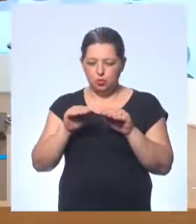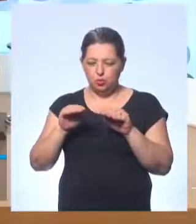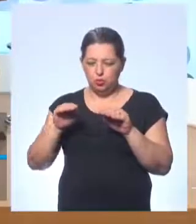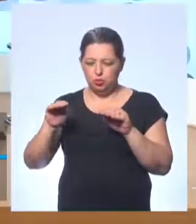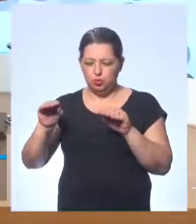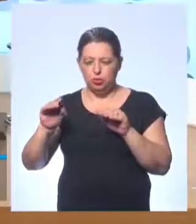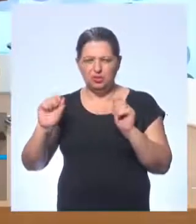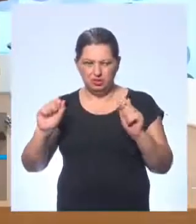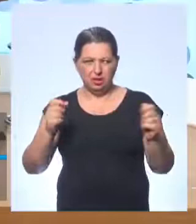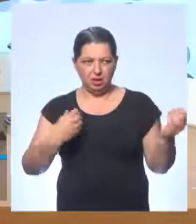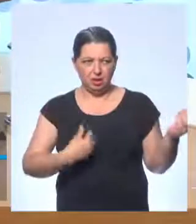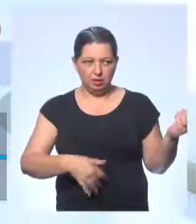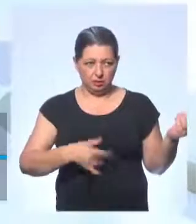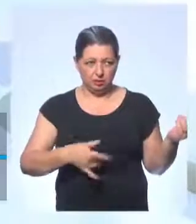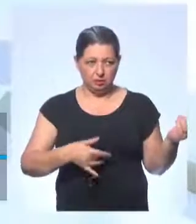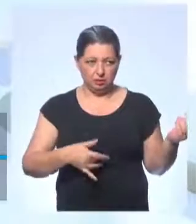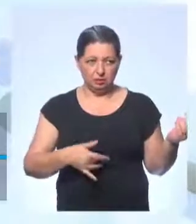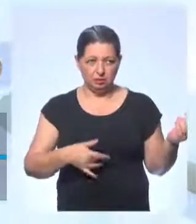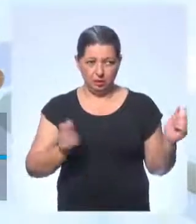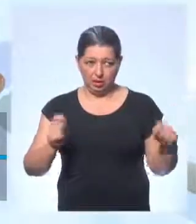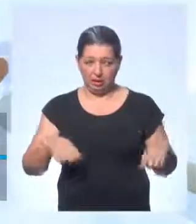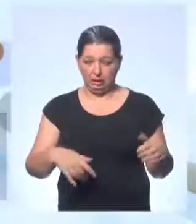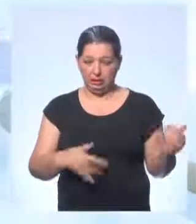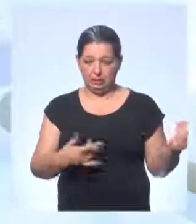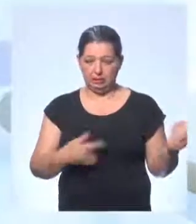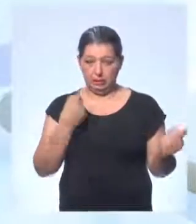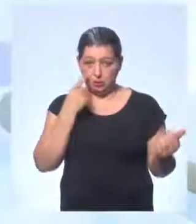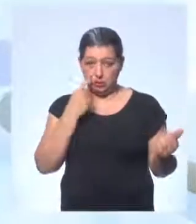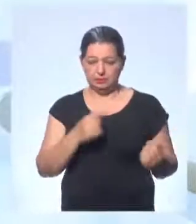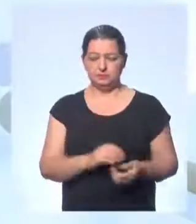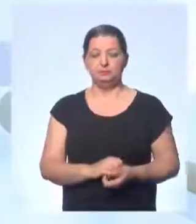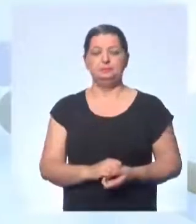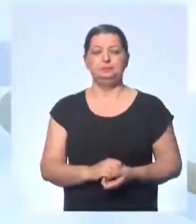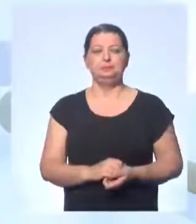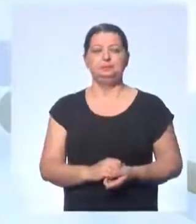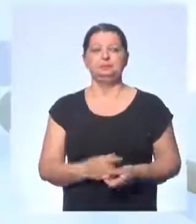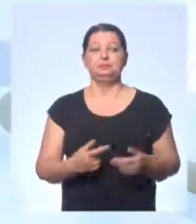tocar fazer uma... Por favor, olha só.